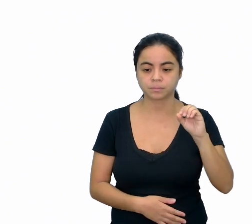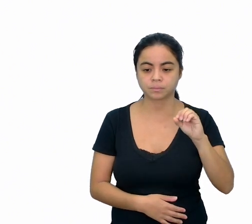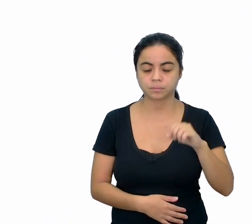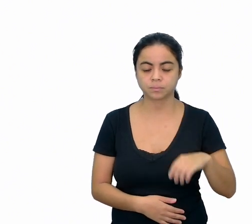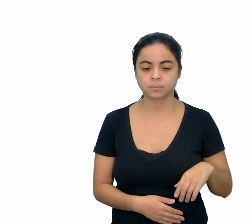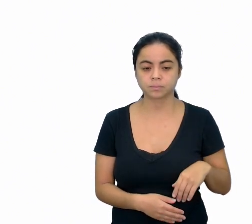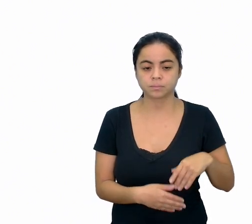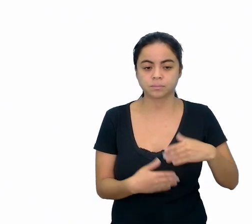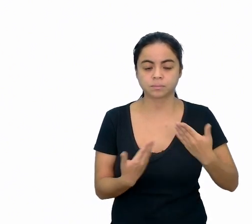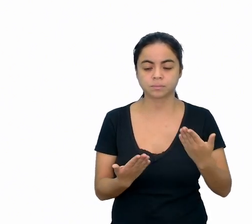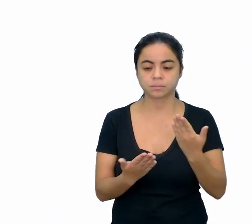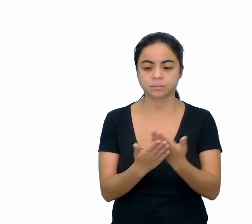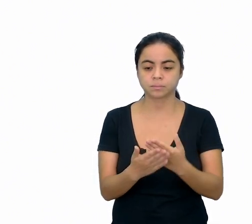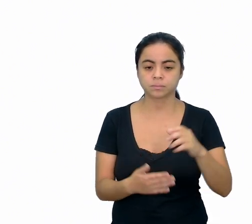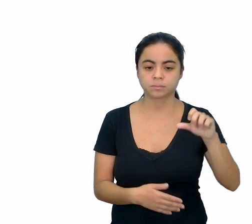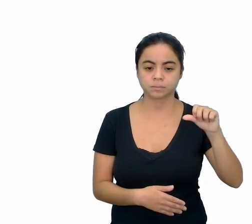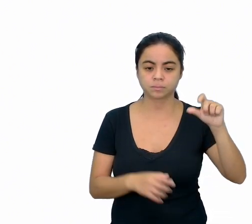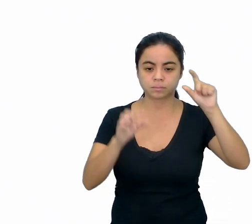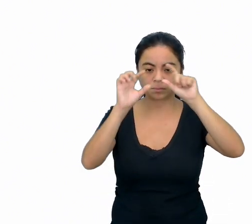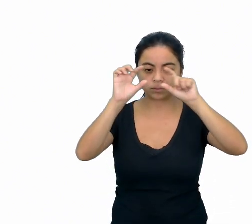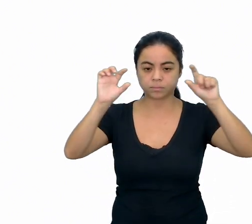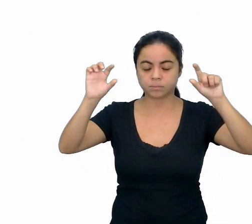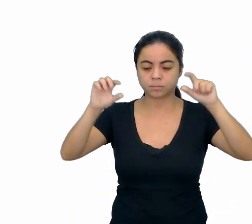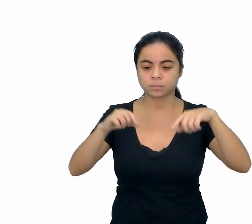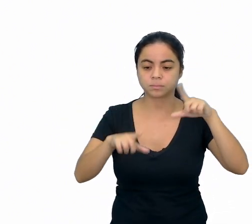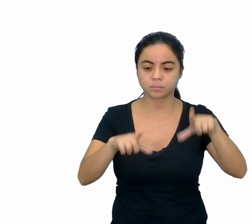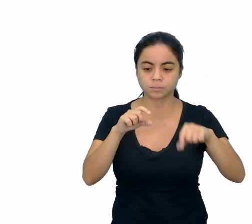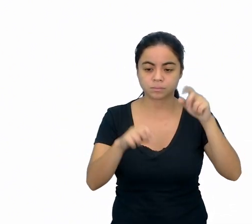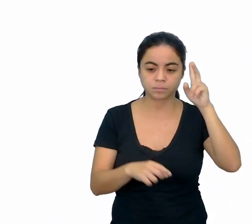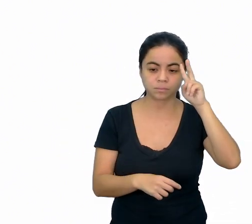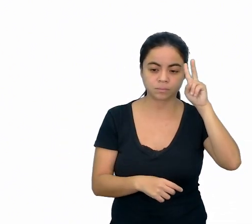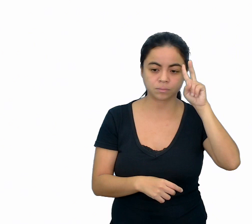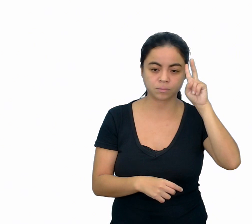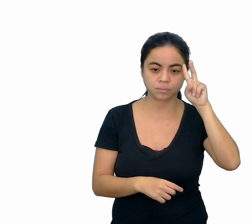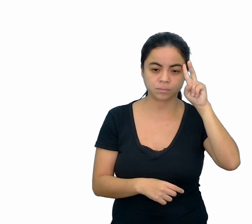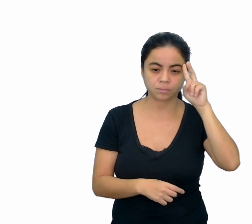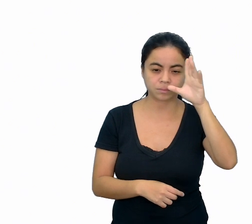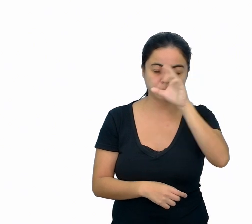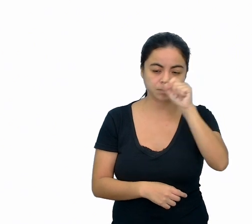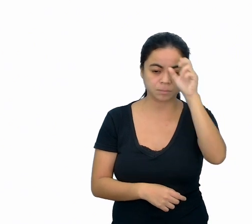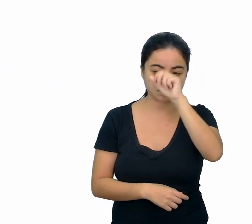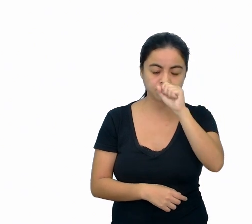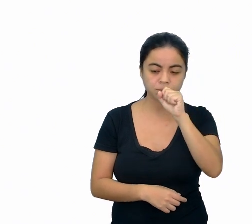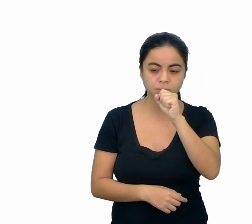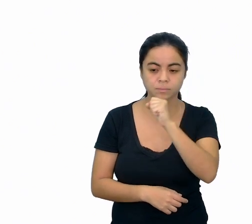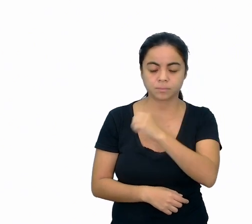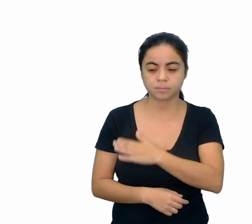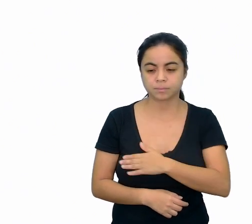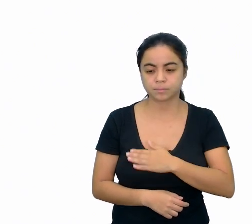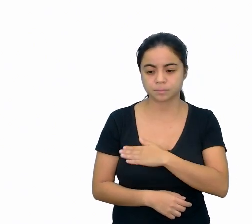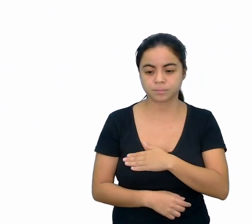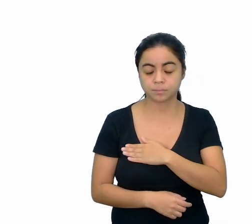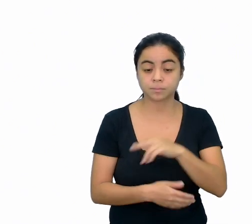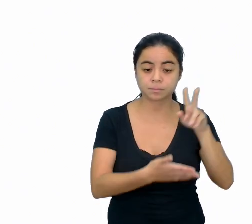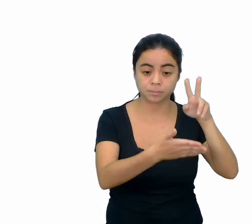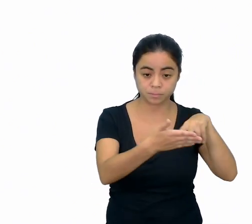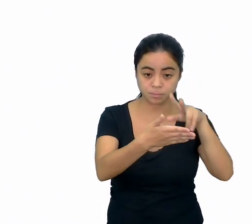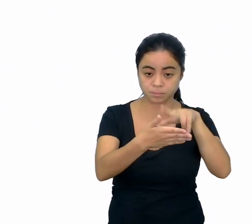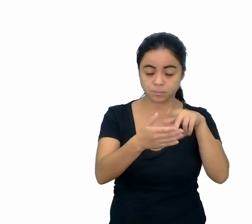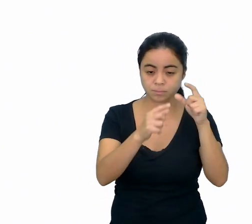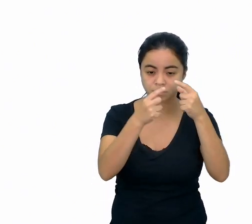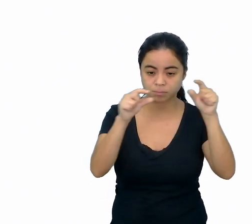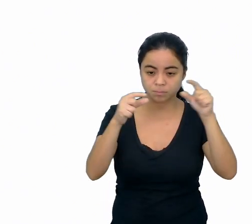aula 9, o título Selecionando Contos para Ler e Apreciar, os estudantes, eles lerão trechos